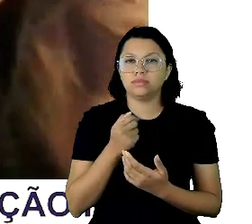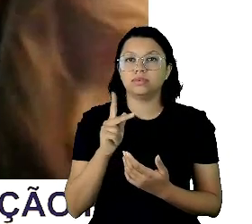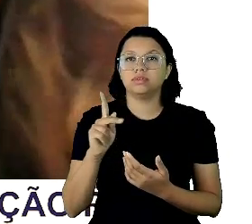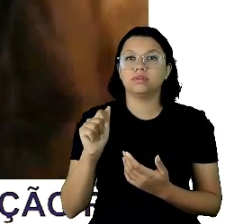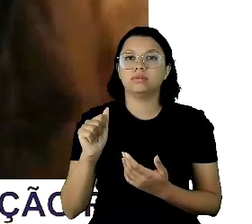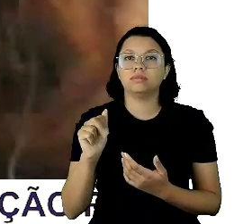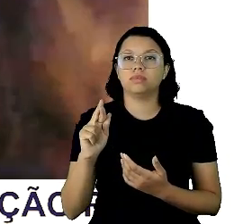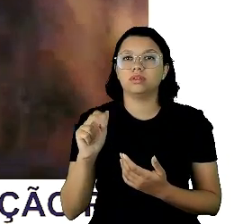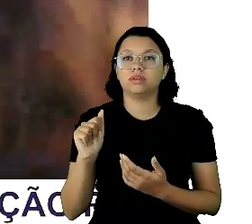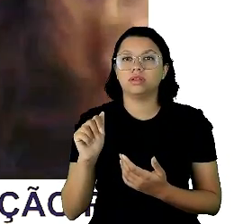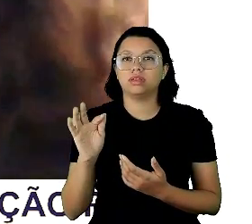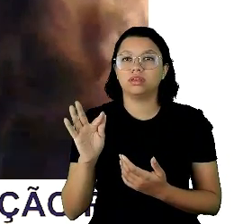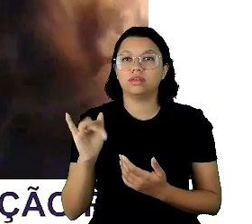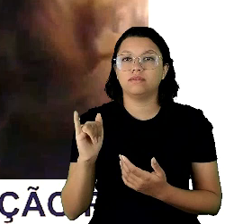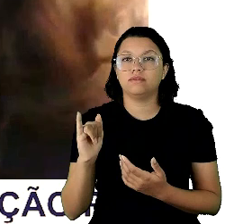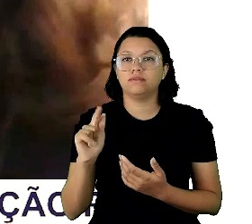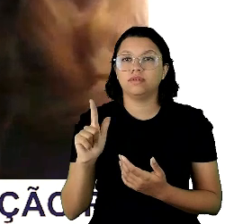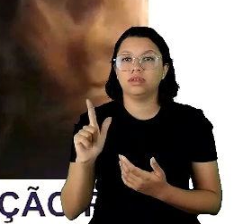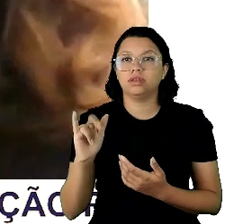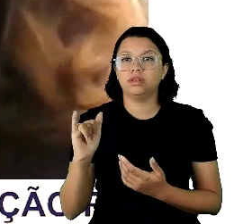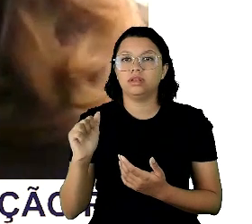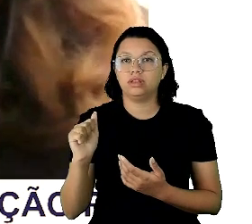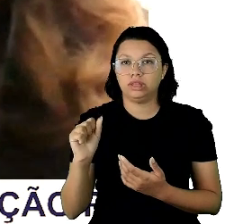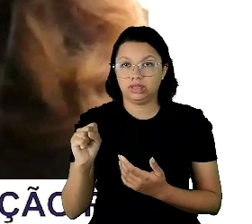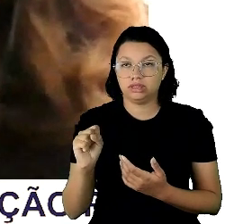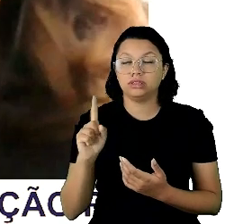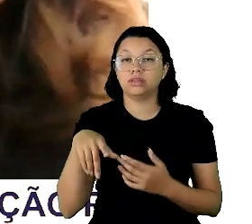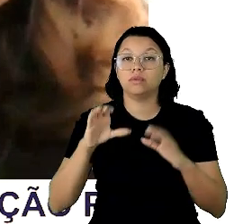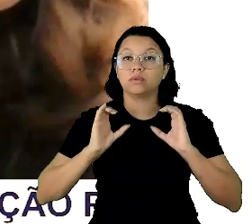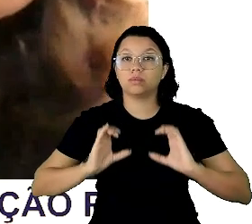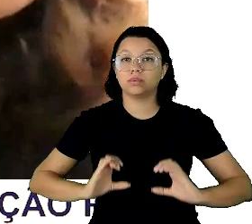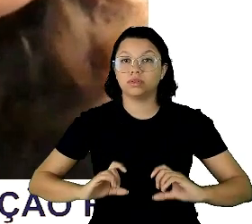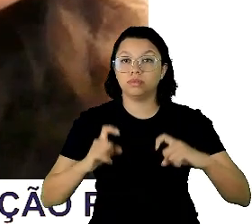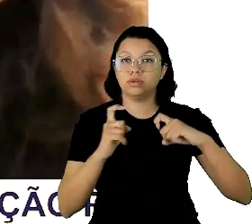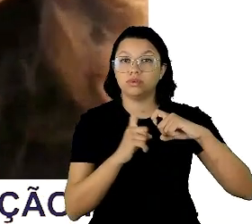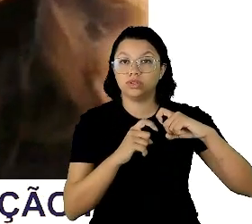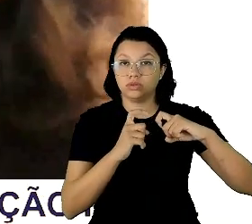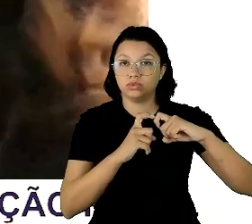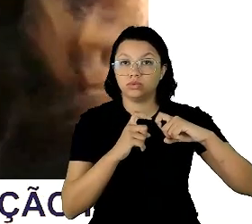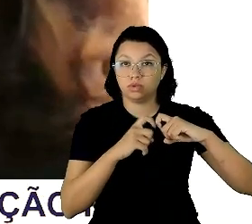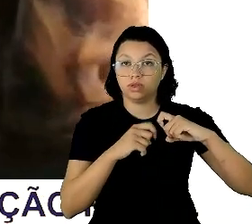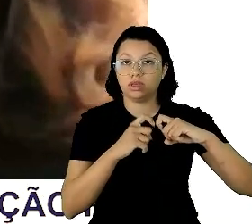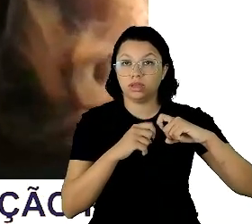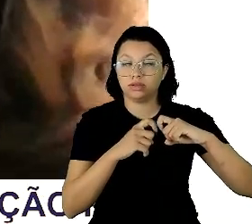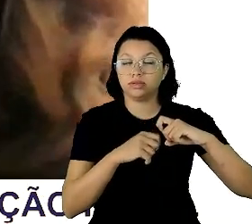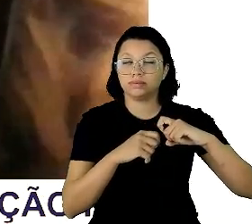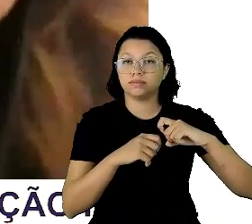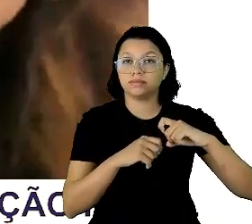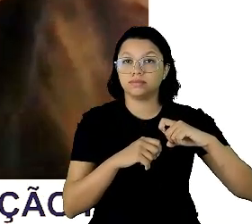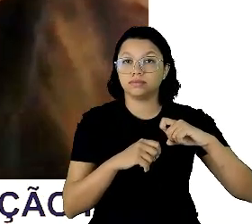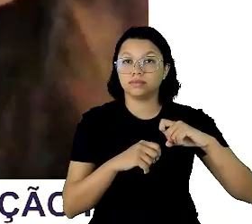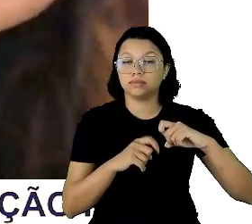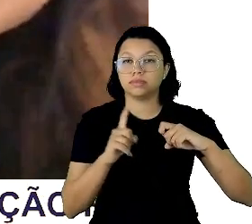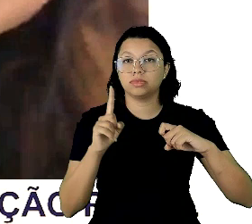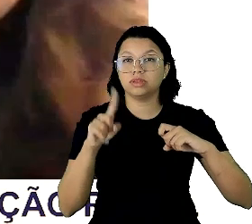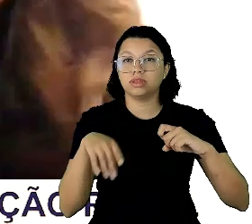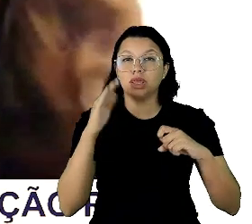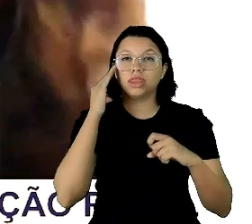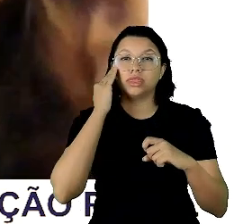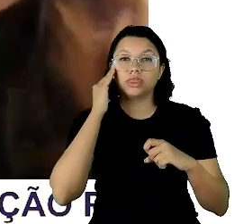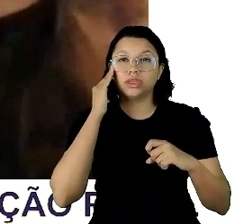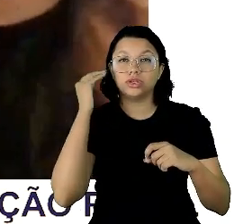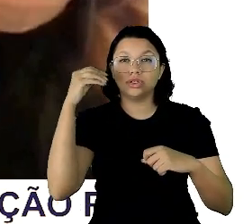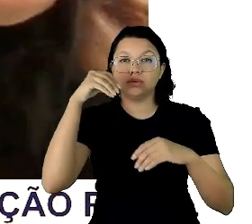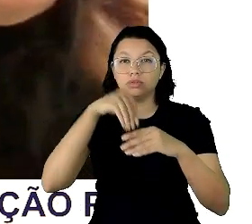parafilias são todos aqueles comportamentos sexuais que são entendidos na